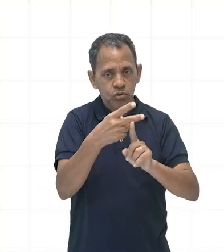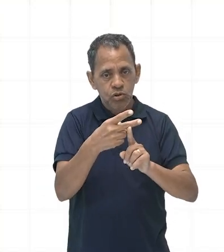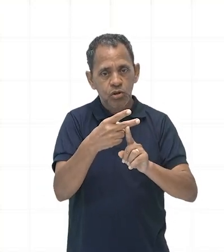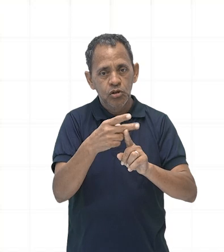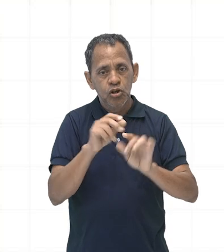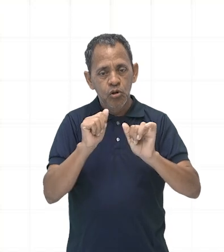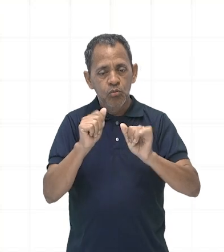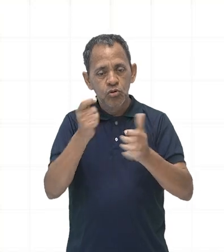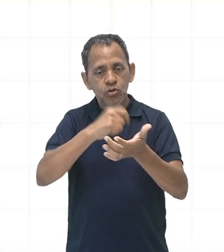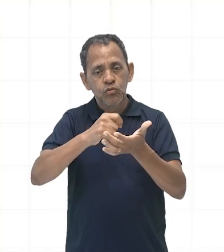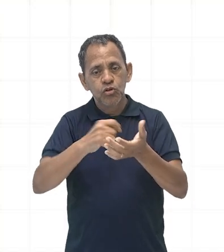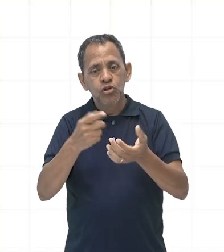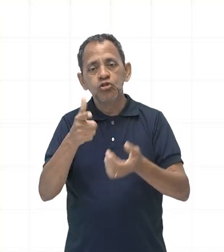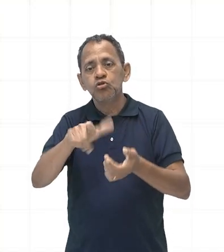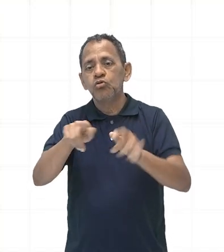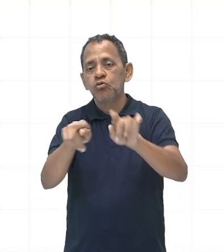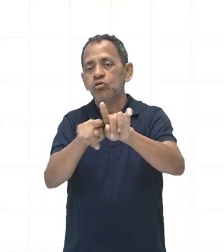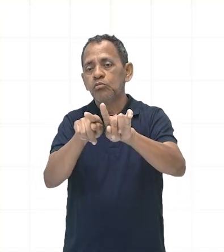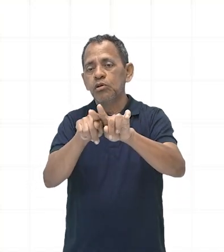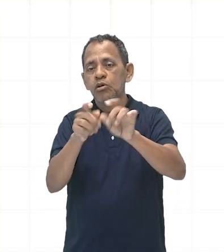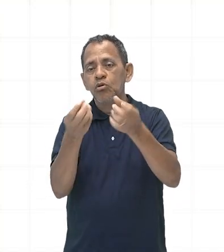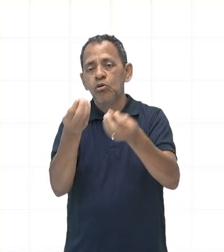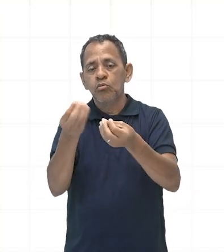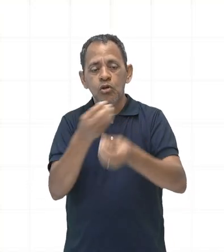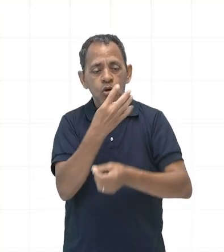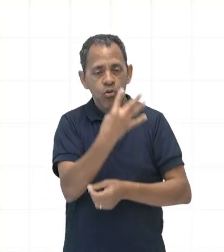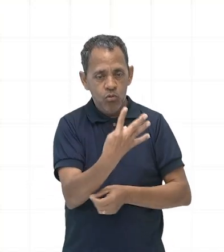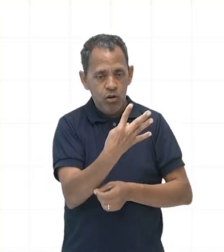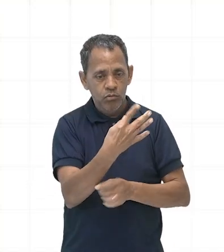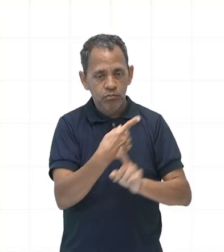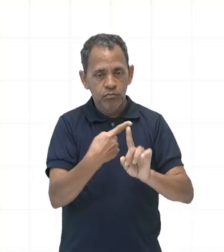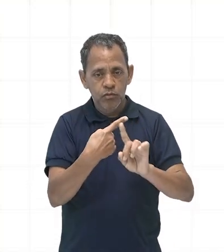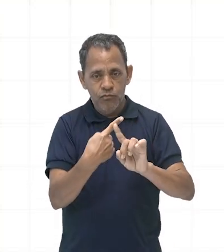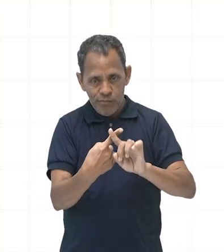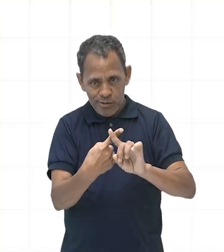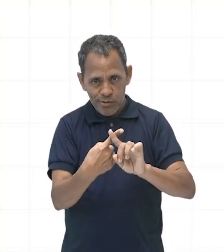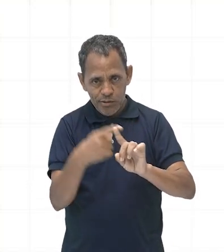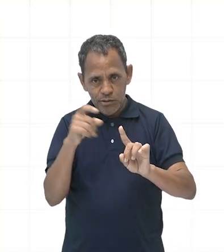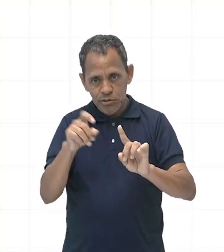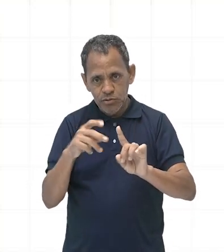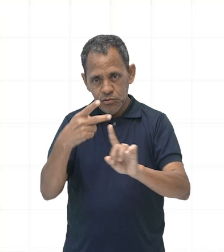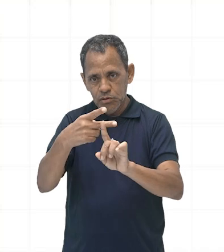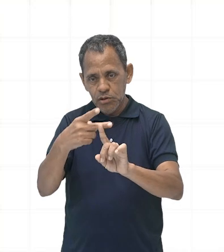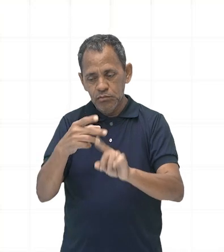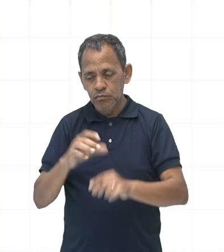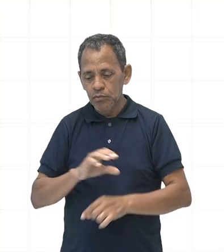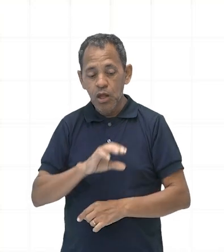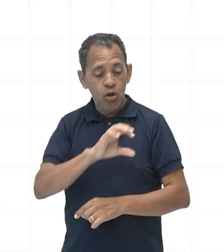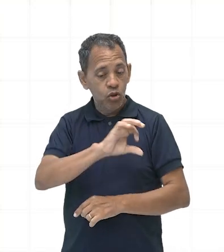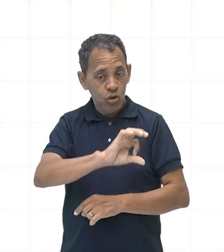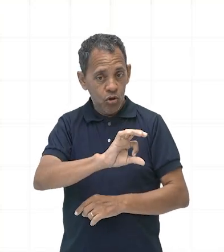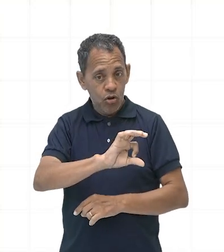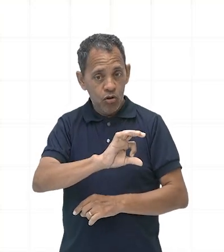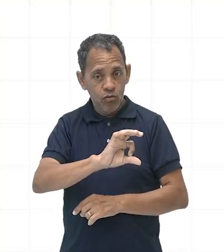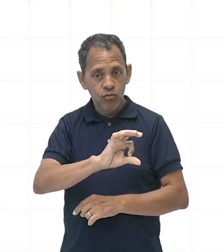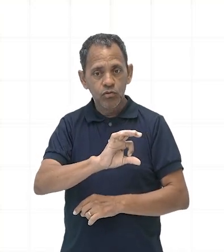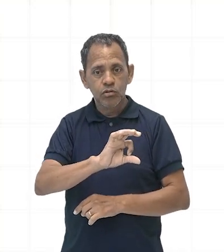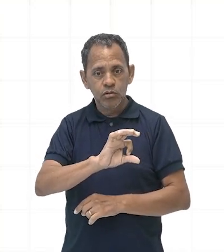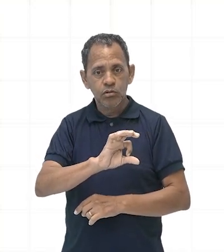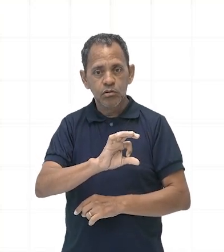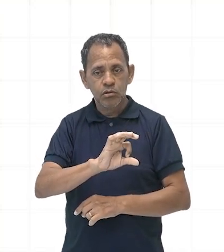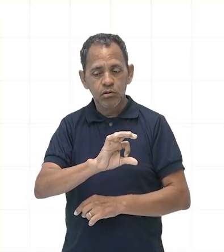eu posso escrever como 4 vezes x ao quadrado. E 9 é 3x ao